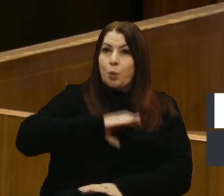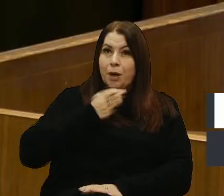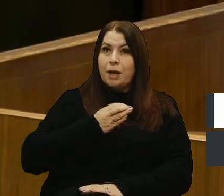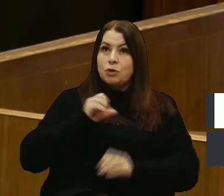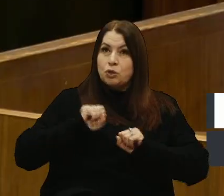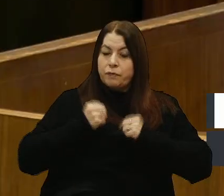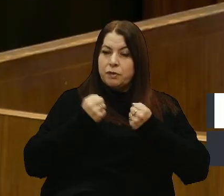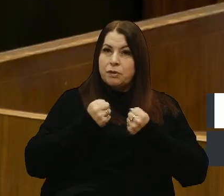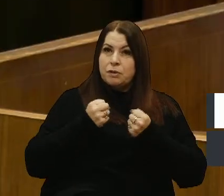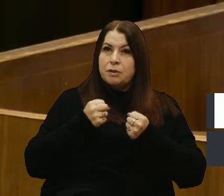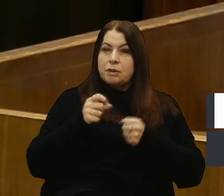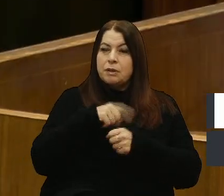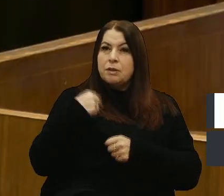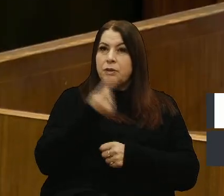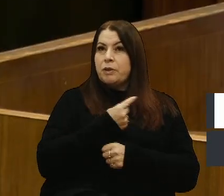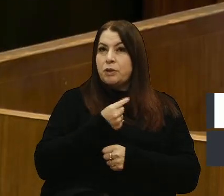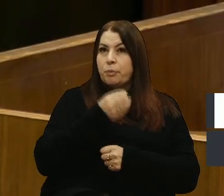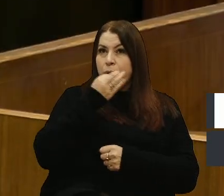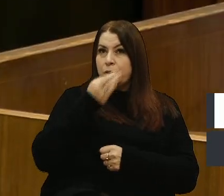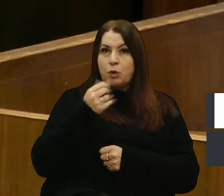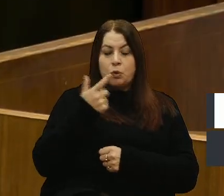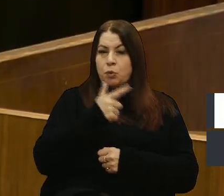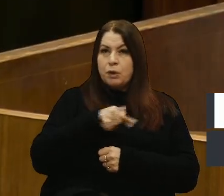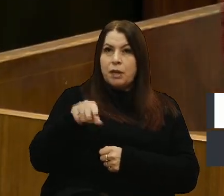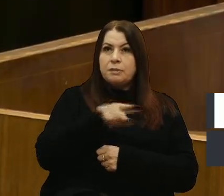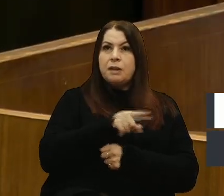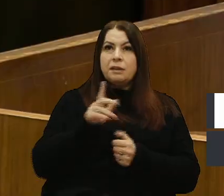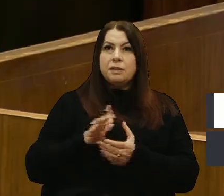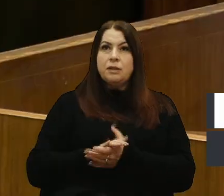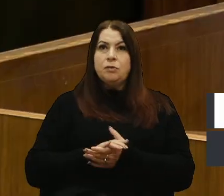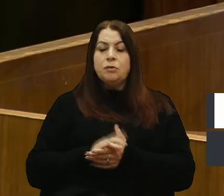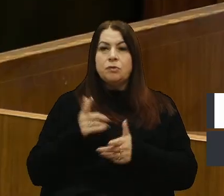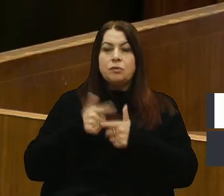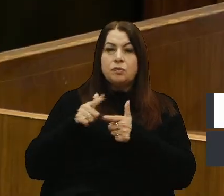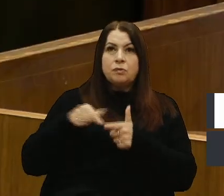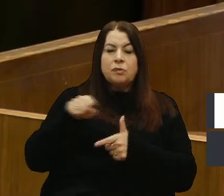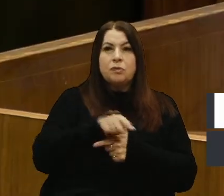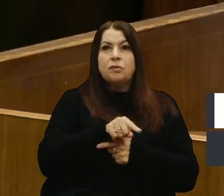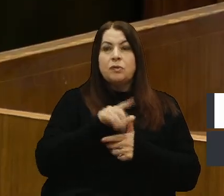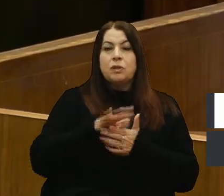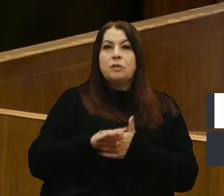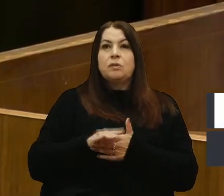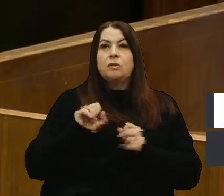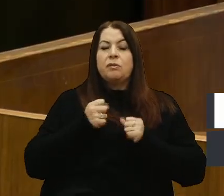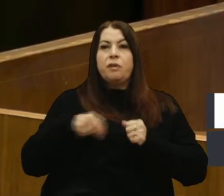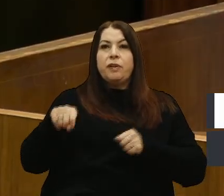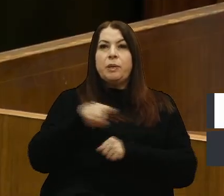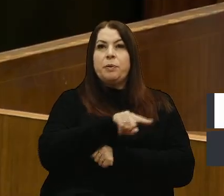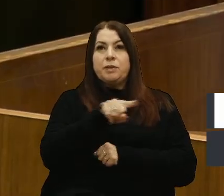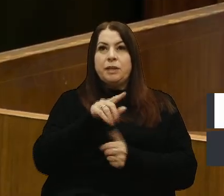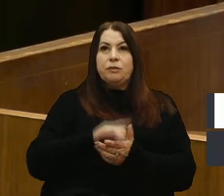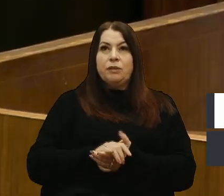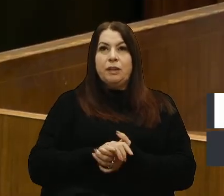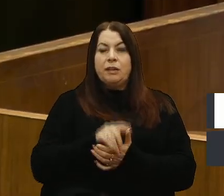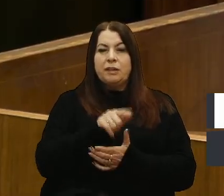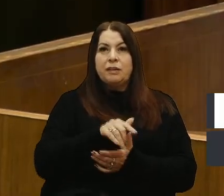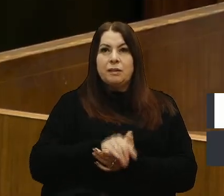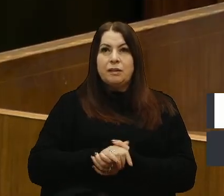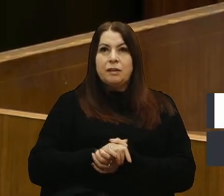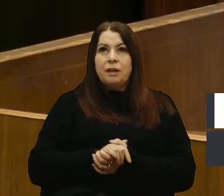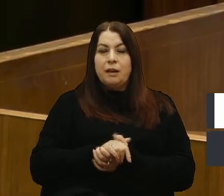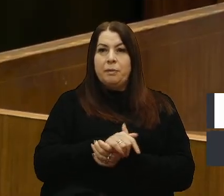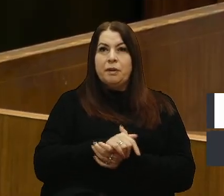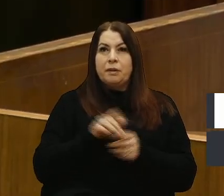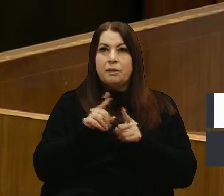defender sua posição. Eu não tenho também problema, eu já defendi aqui, já veio acho que 2